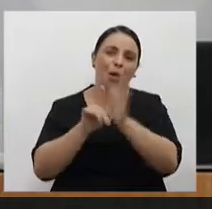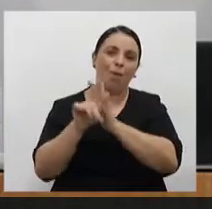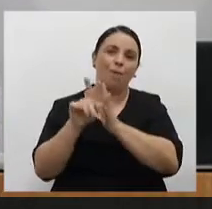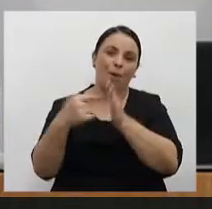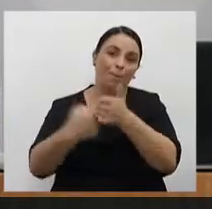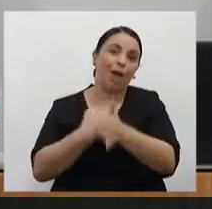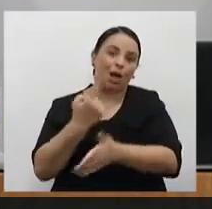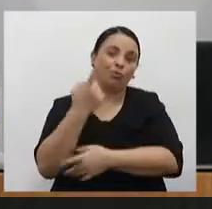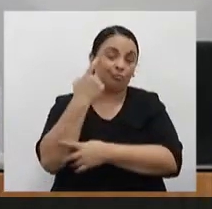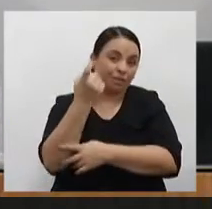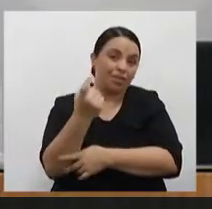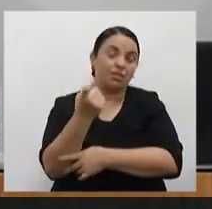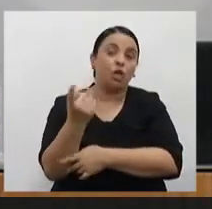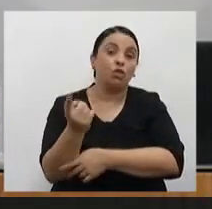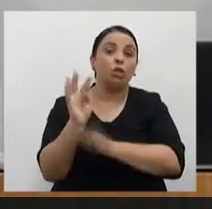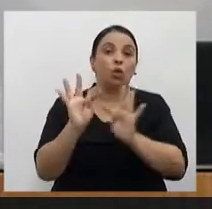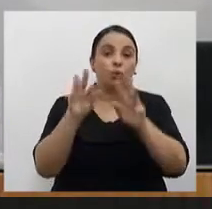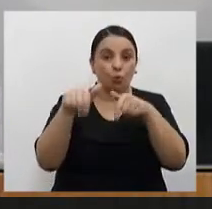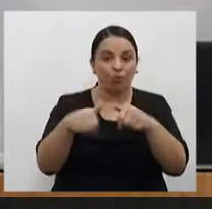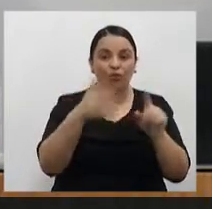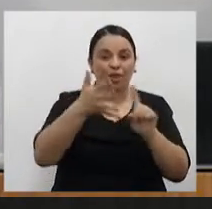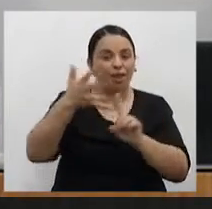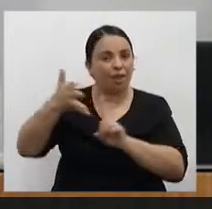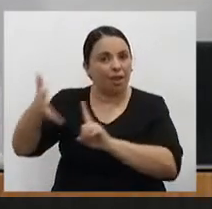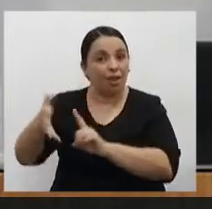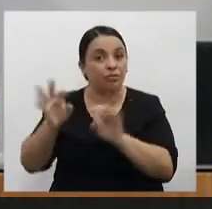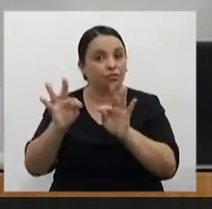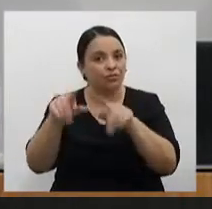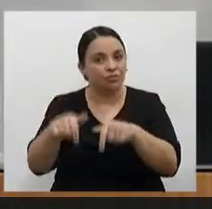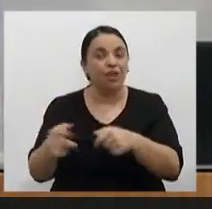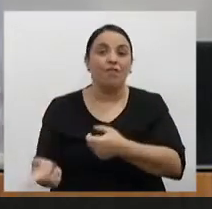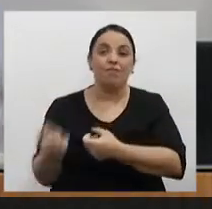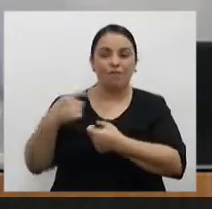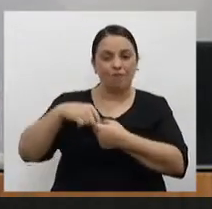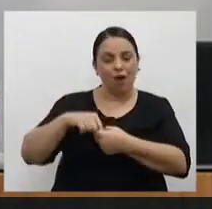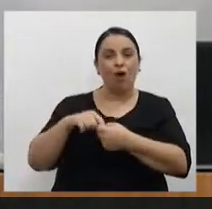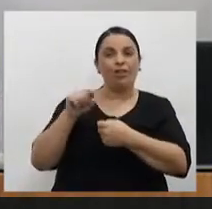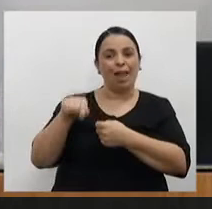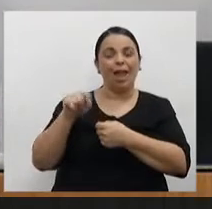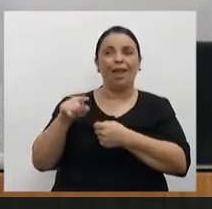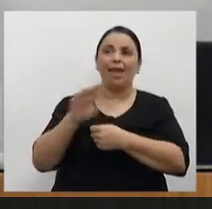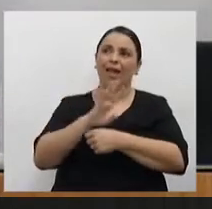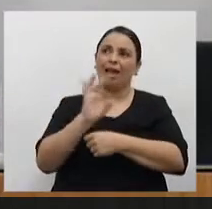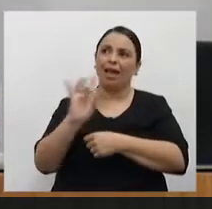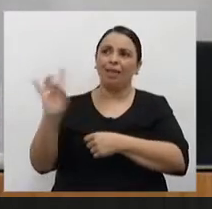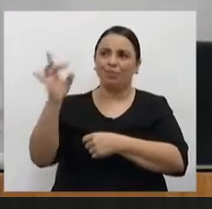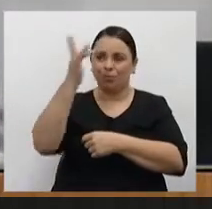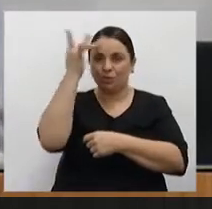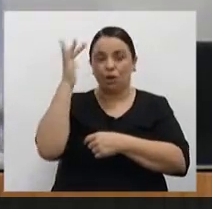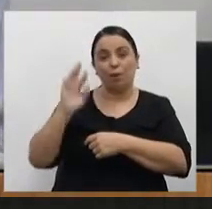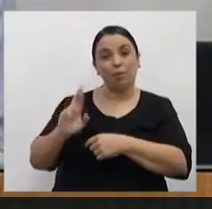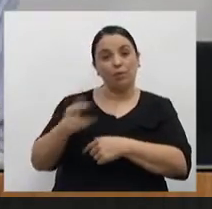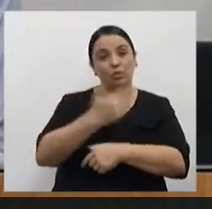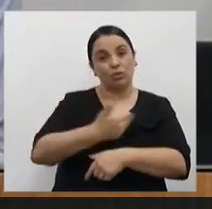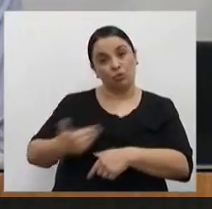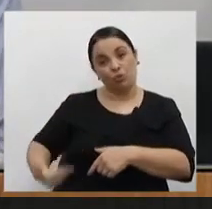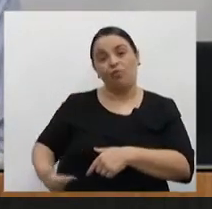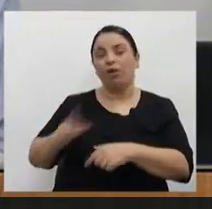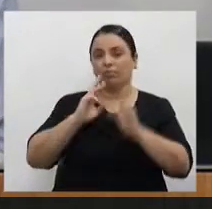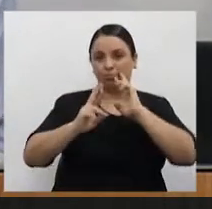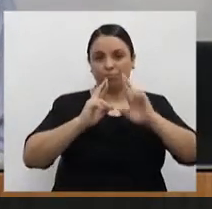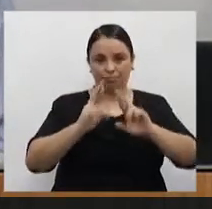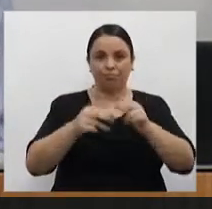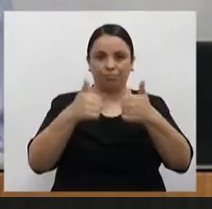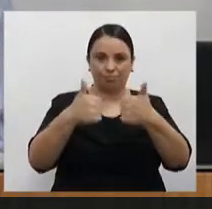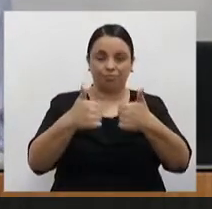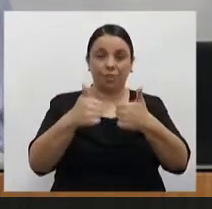a gente vai voltar aí para os representantes do nosso governo estadual para que possam, né, trazer uma luz a essa pergunta. Eu quero agradecer a